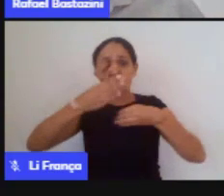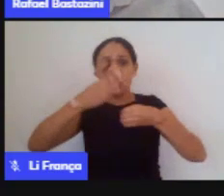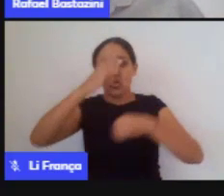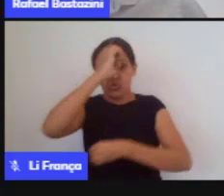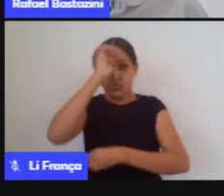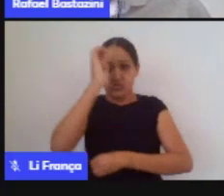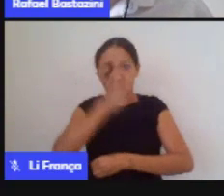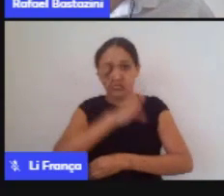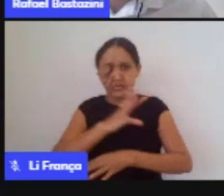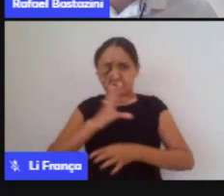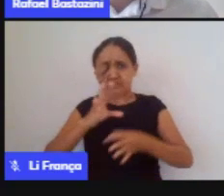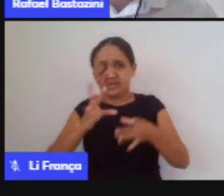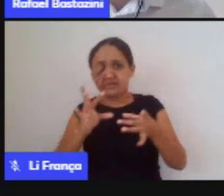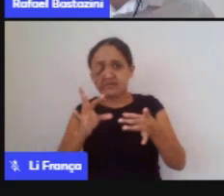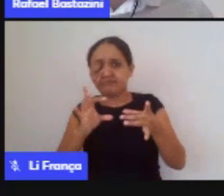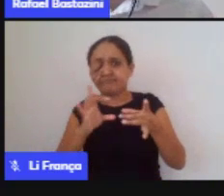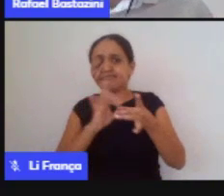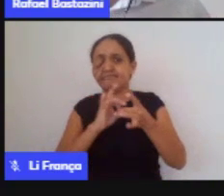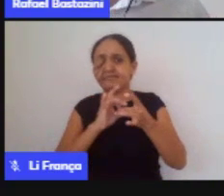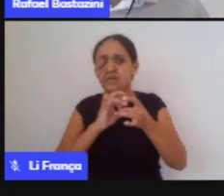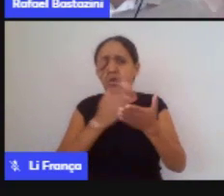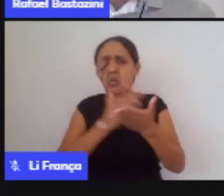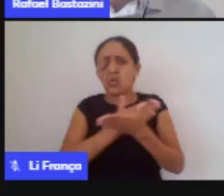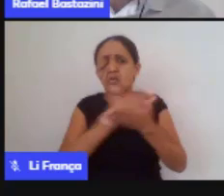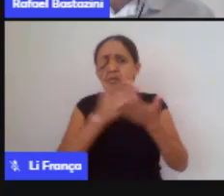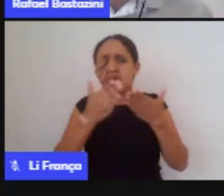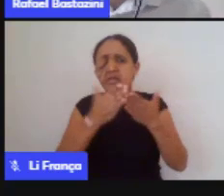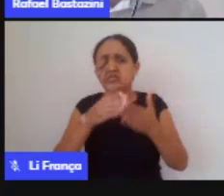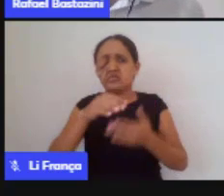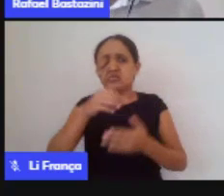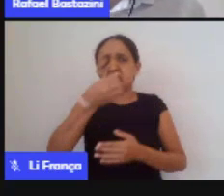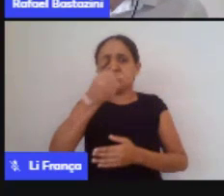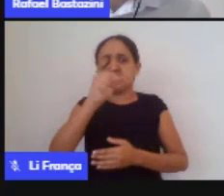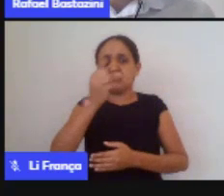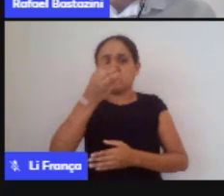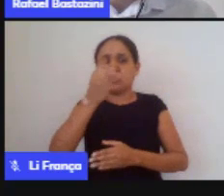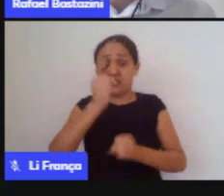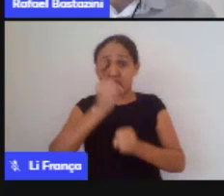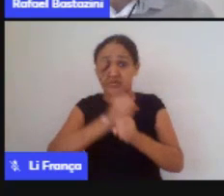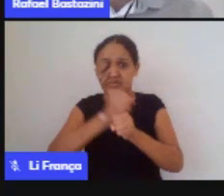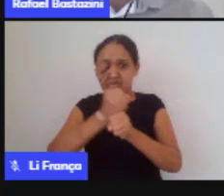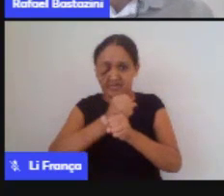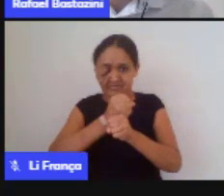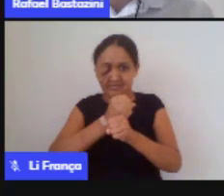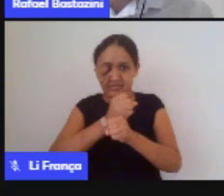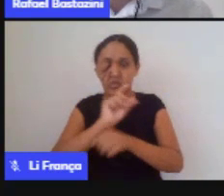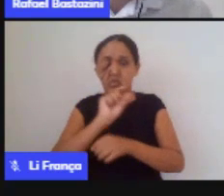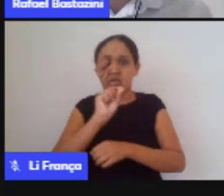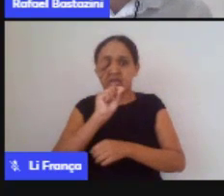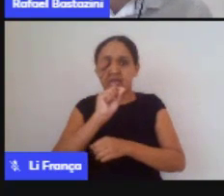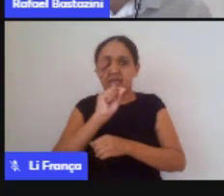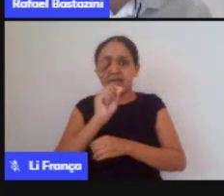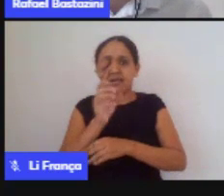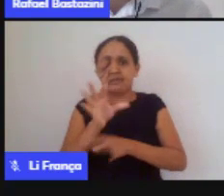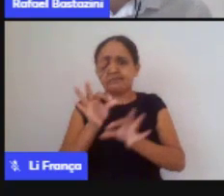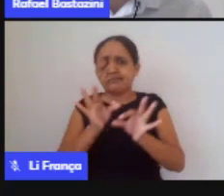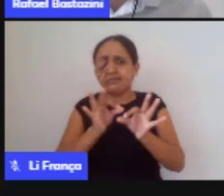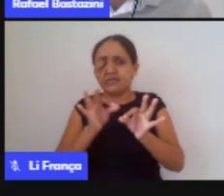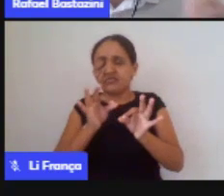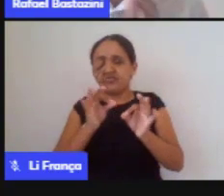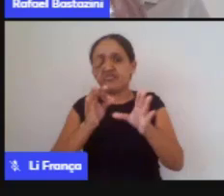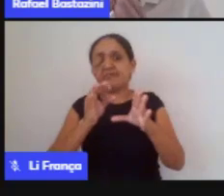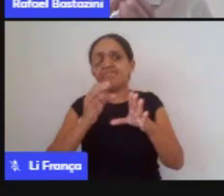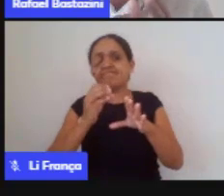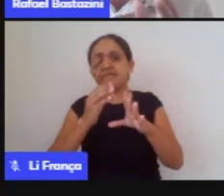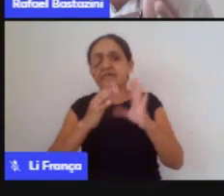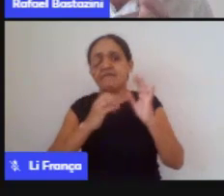final da década de 70, começo dos anos 80, a presença das montadoras estrangeiras, montadoras de